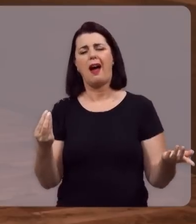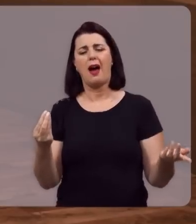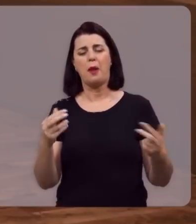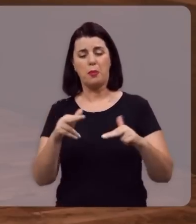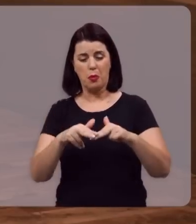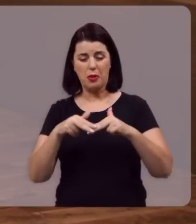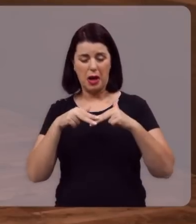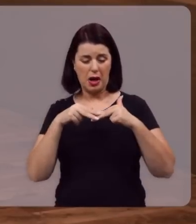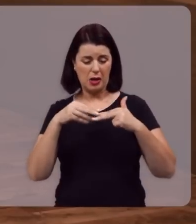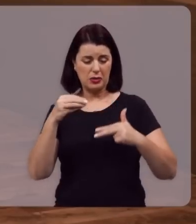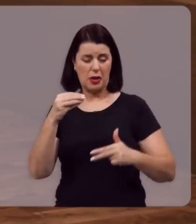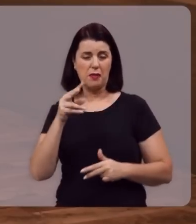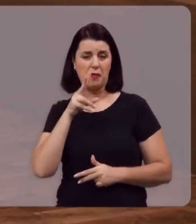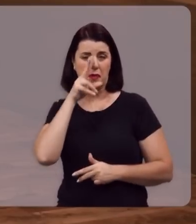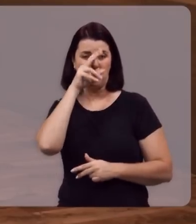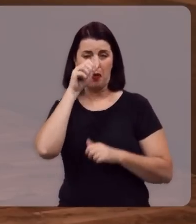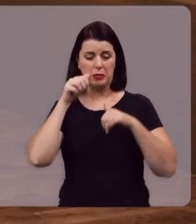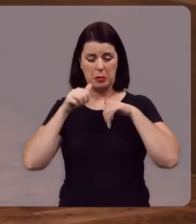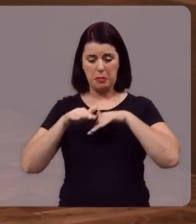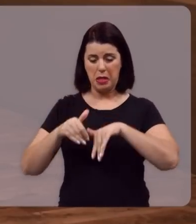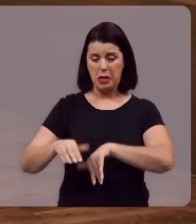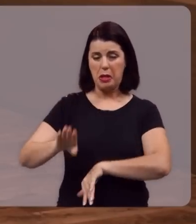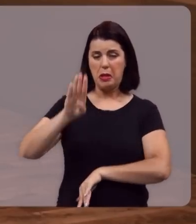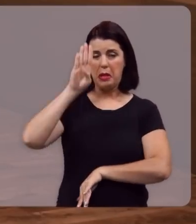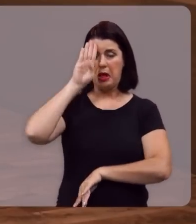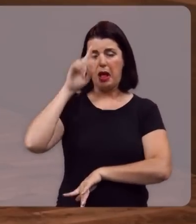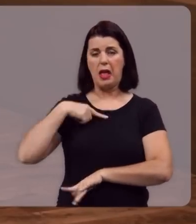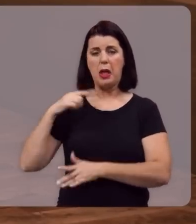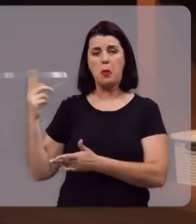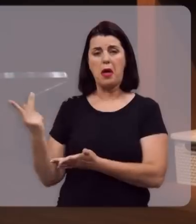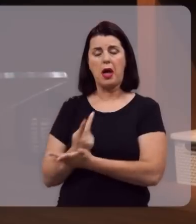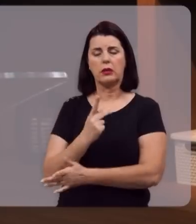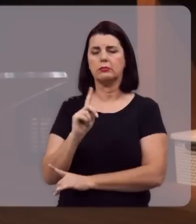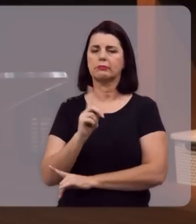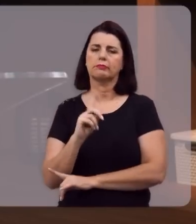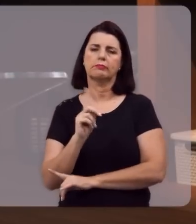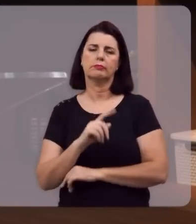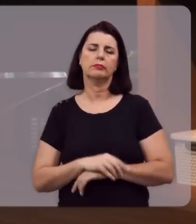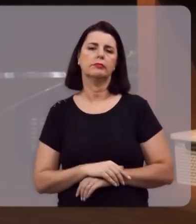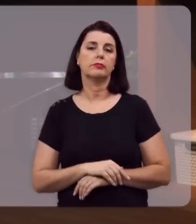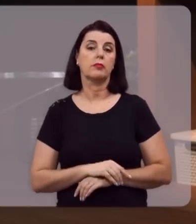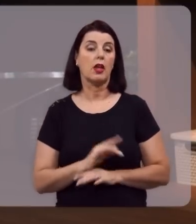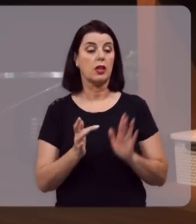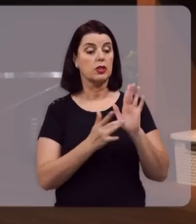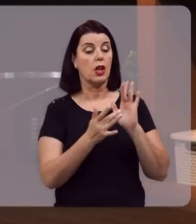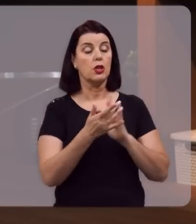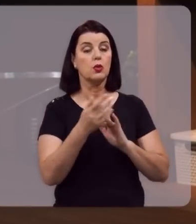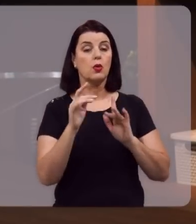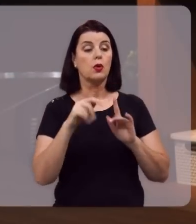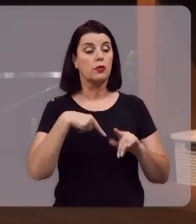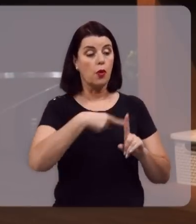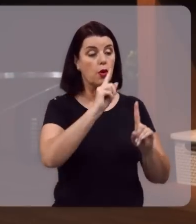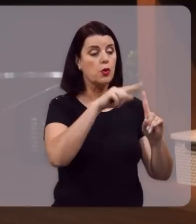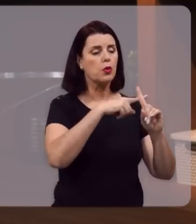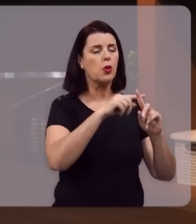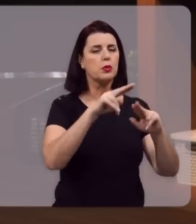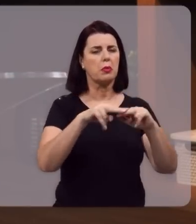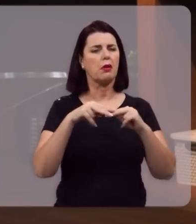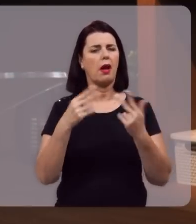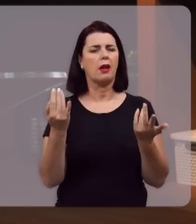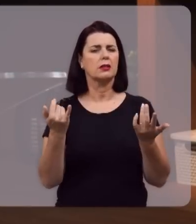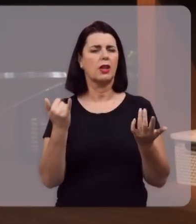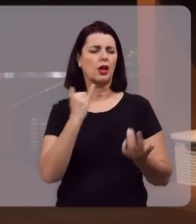diante das forças militares da época. Ele não foi para aquela cruz porque Judas o traiu, porque